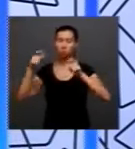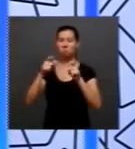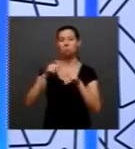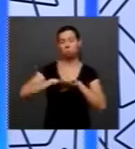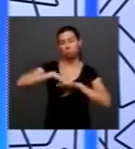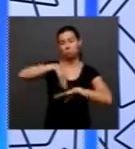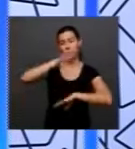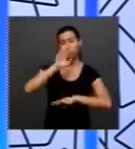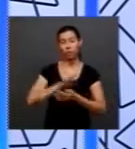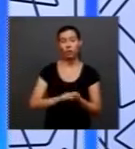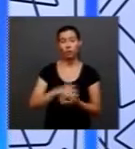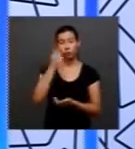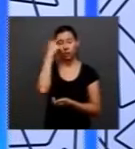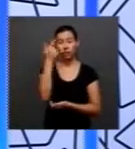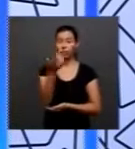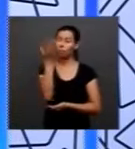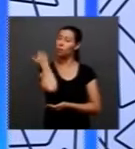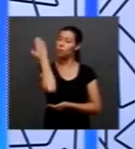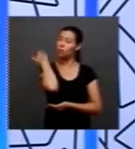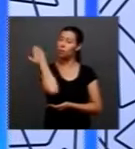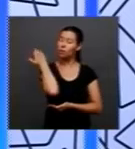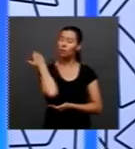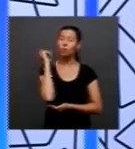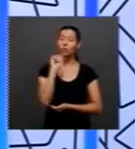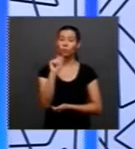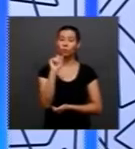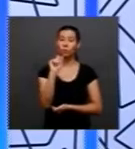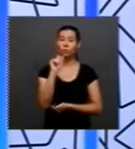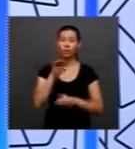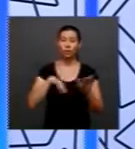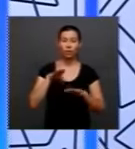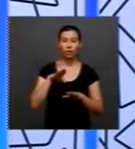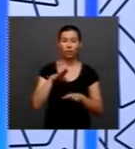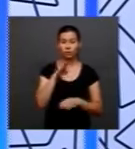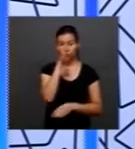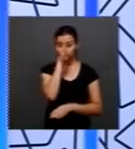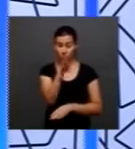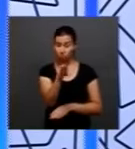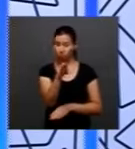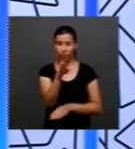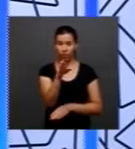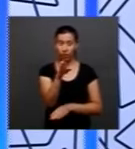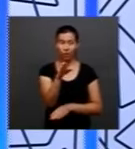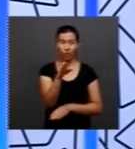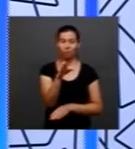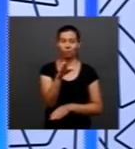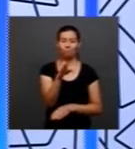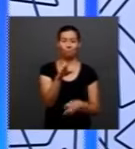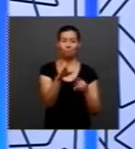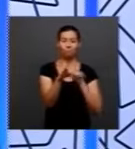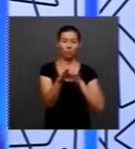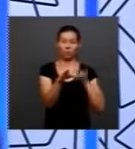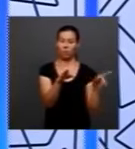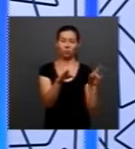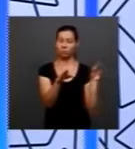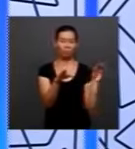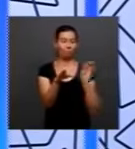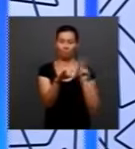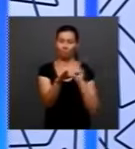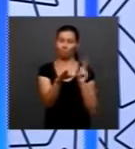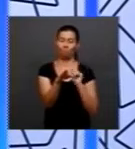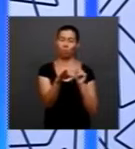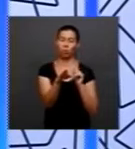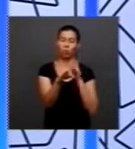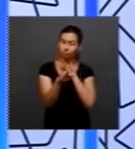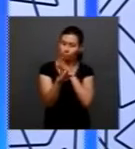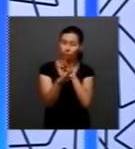gente pensar a possibilidade de uma existência não heterossexual na comunidade. Então, a gente tem esse discurso de saída